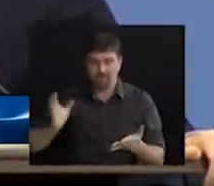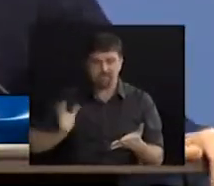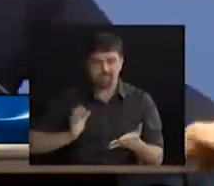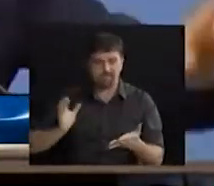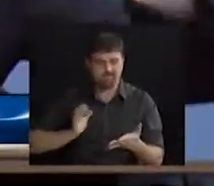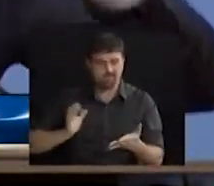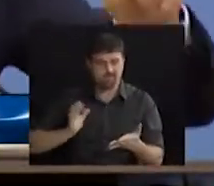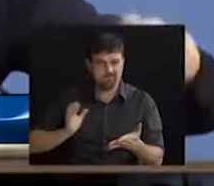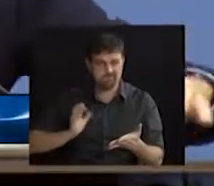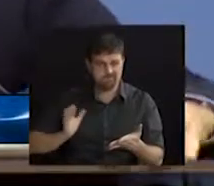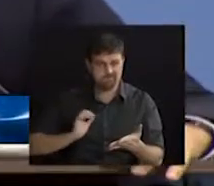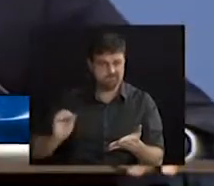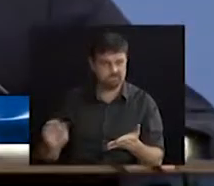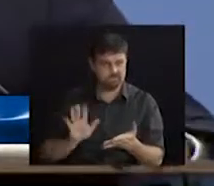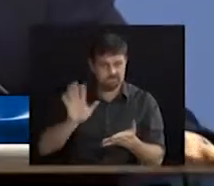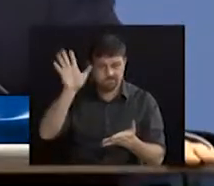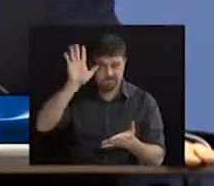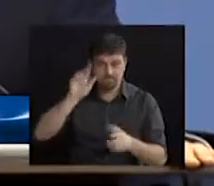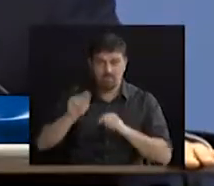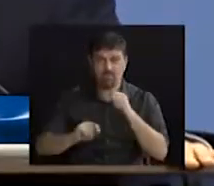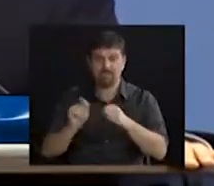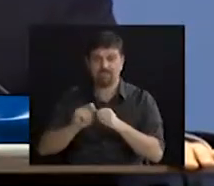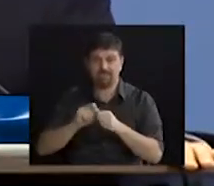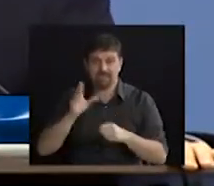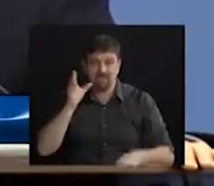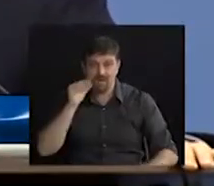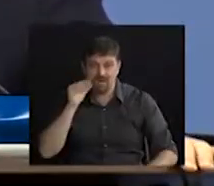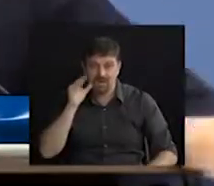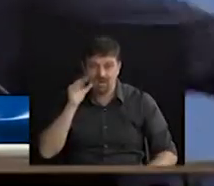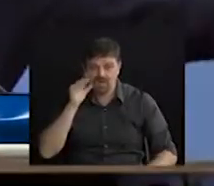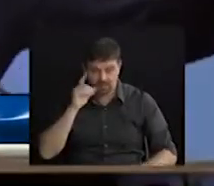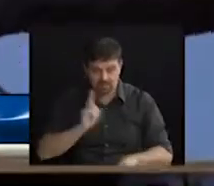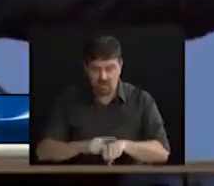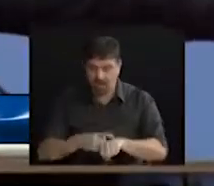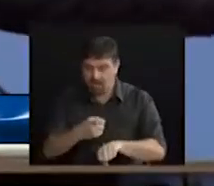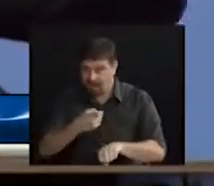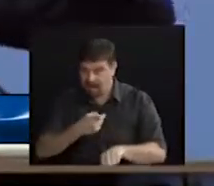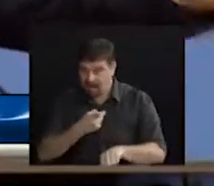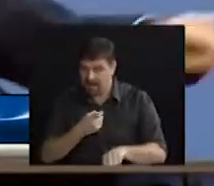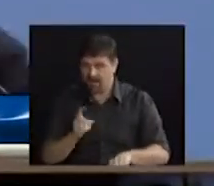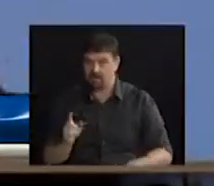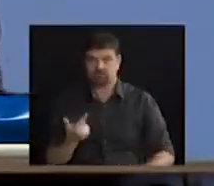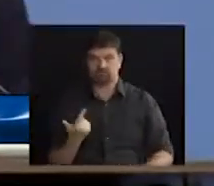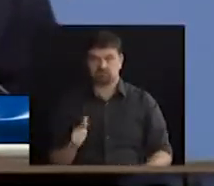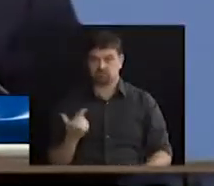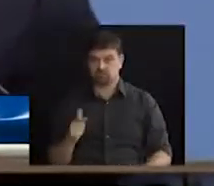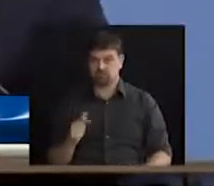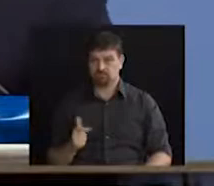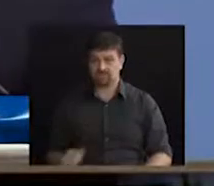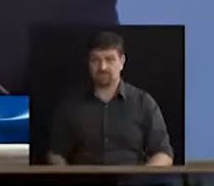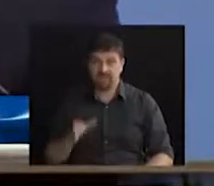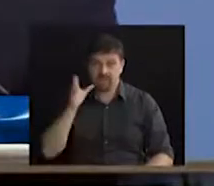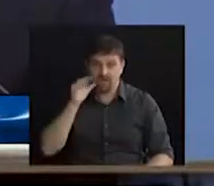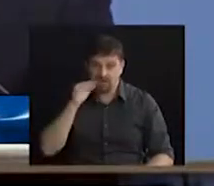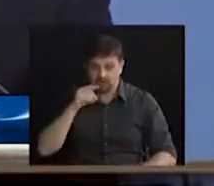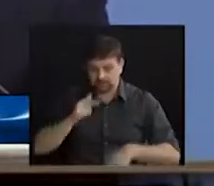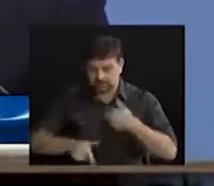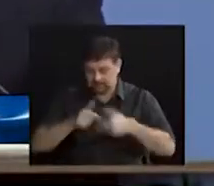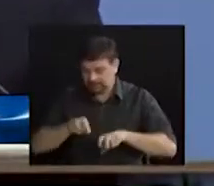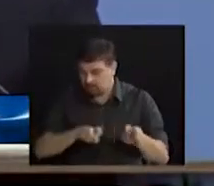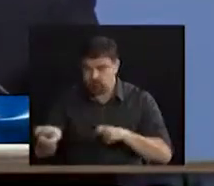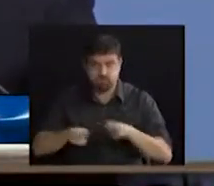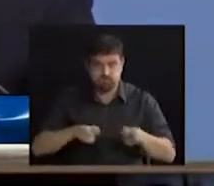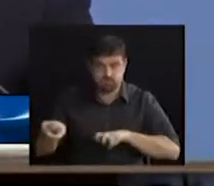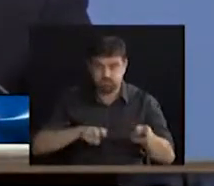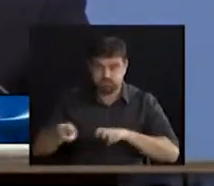vai fazer? Vai parar de pagar hora extra para servidor. Servidor hoje que acumula função, servidor hoje que